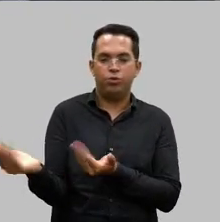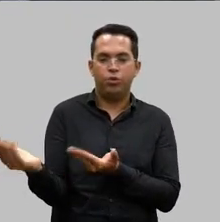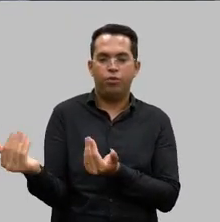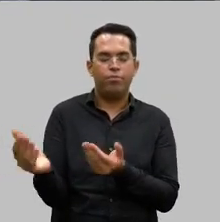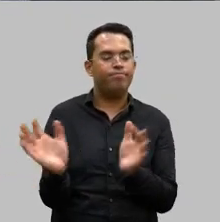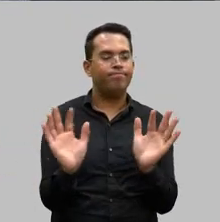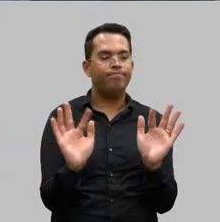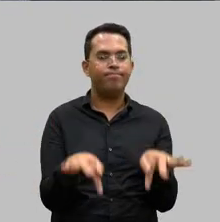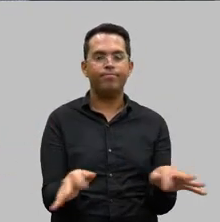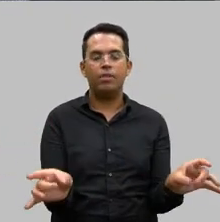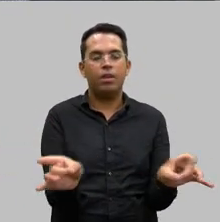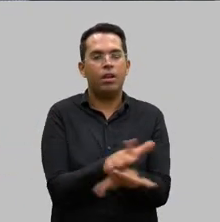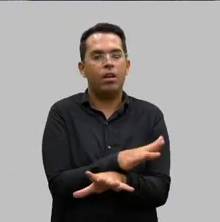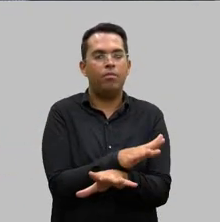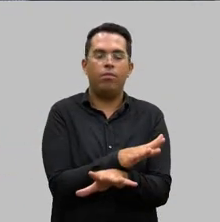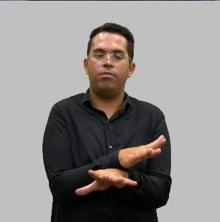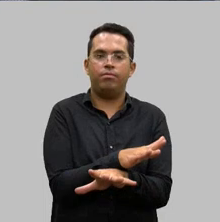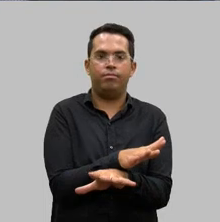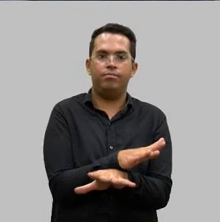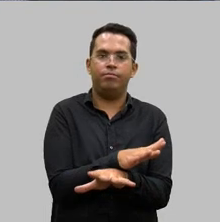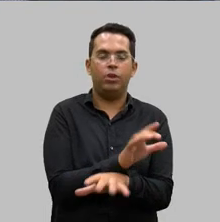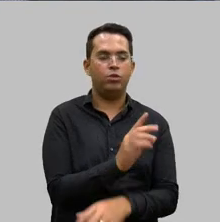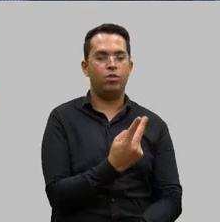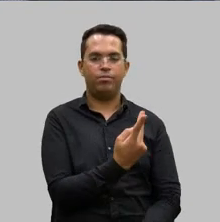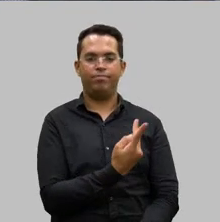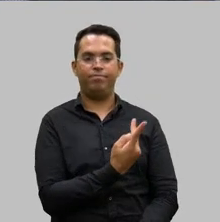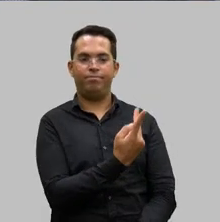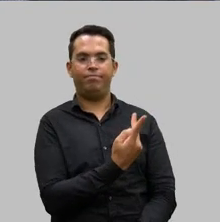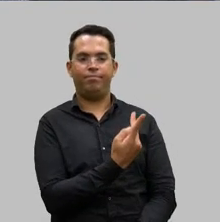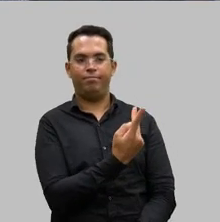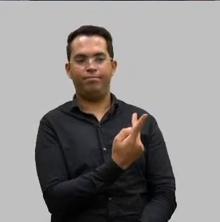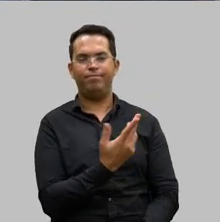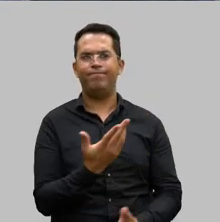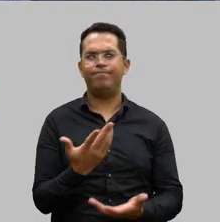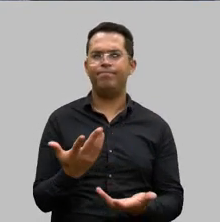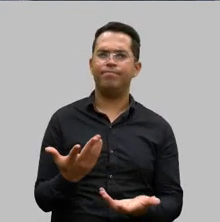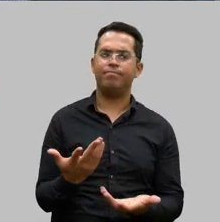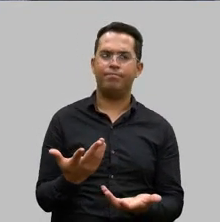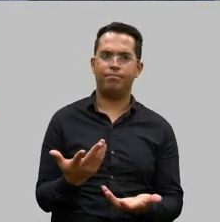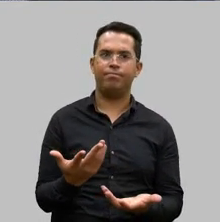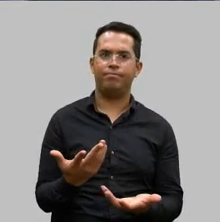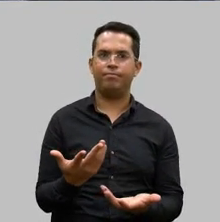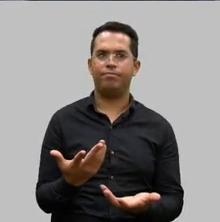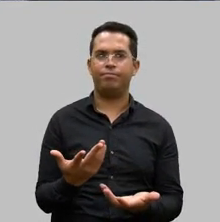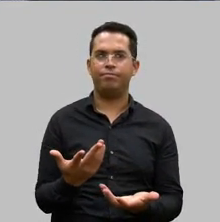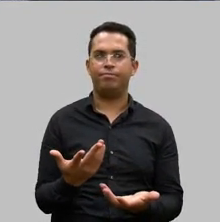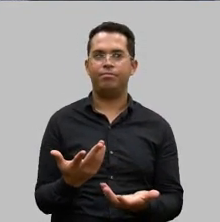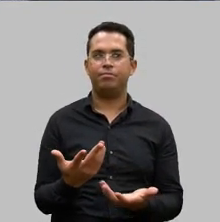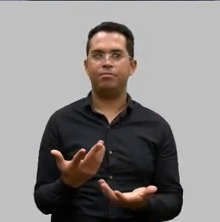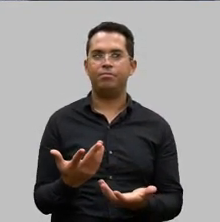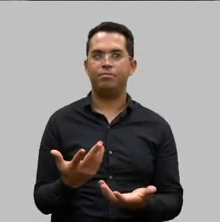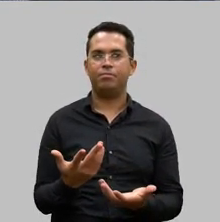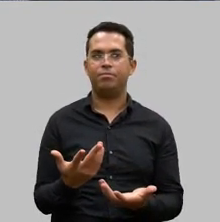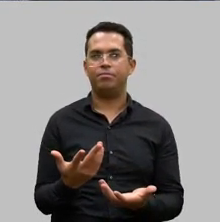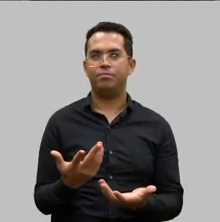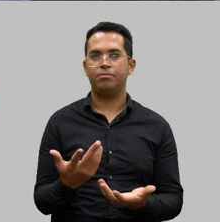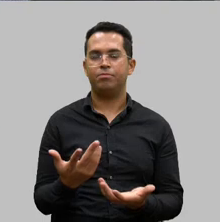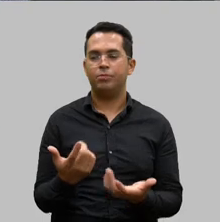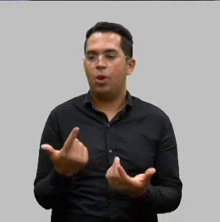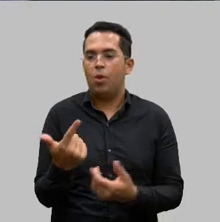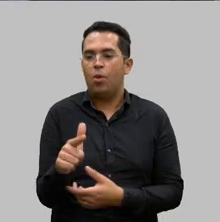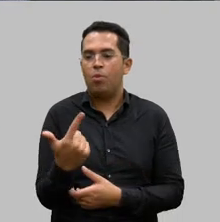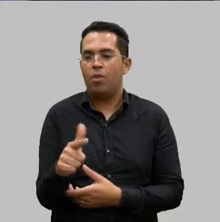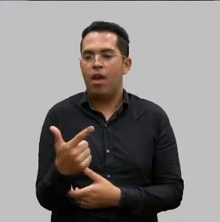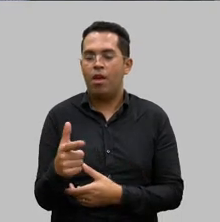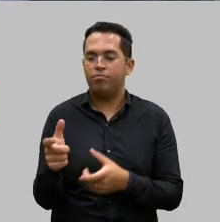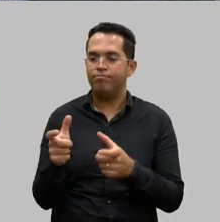reunião não aparece mais ninguém ou seja os coitado É são dois pequenos empresários eles dedicam a maior parte do tempo Deus é